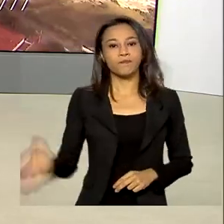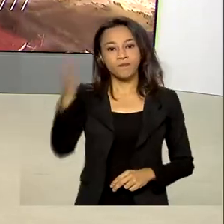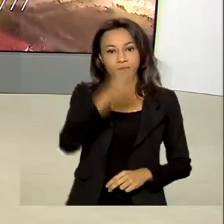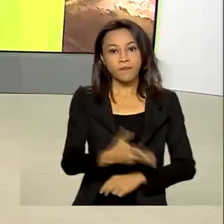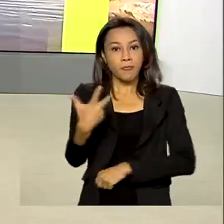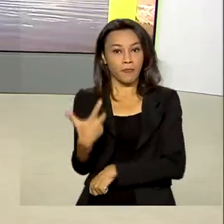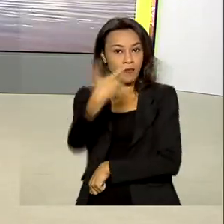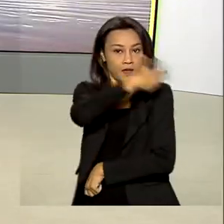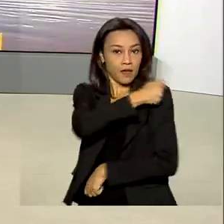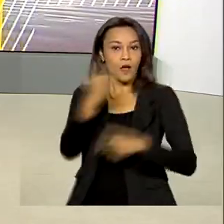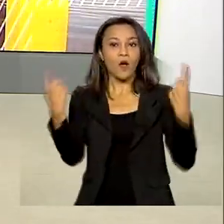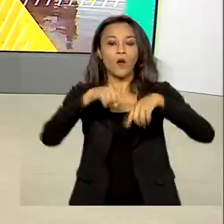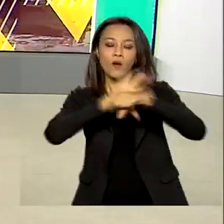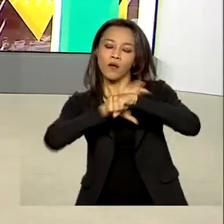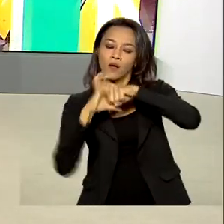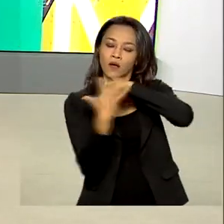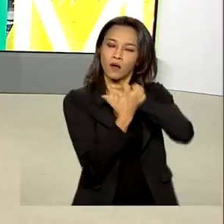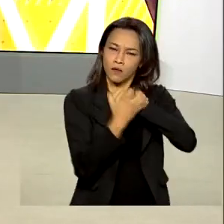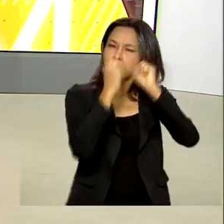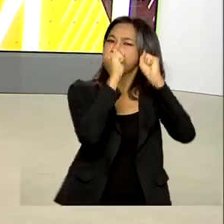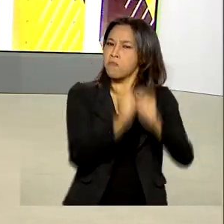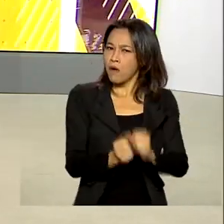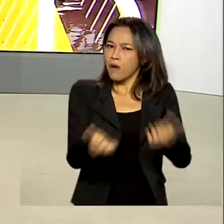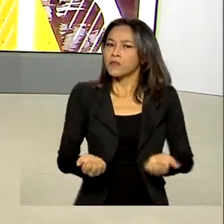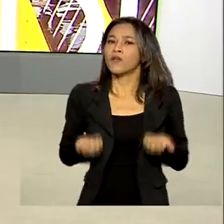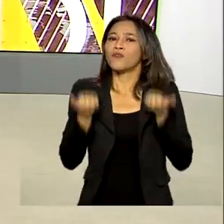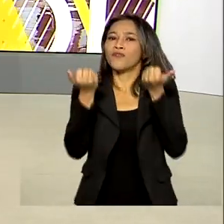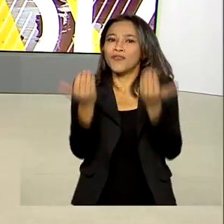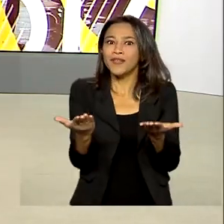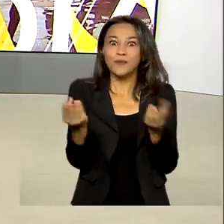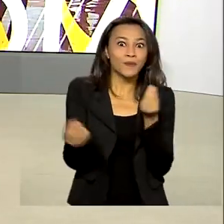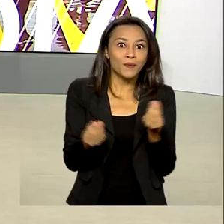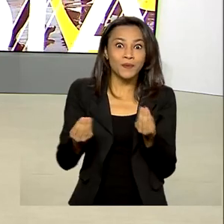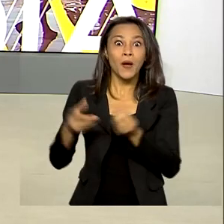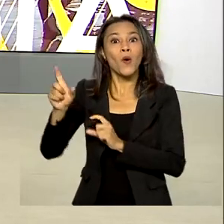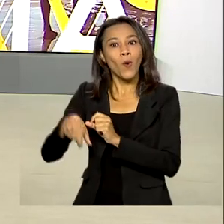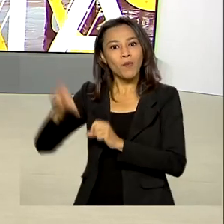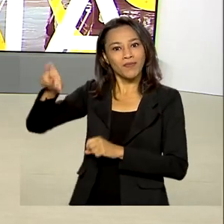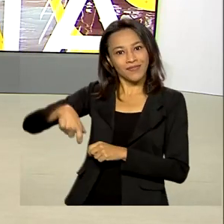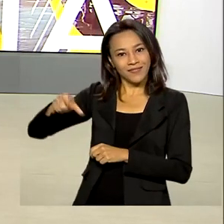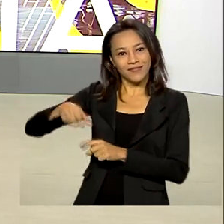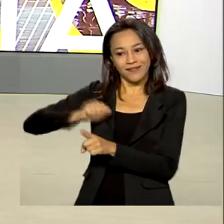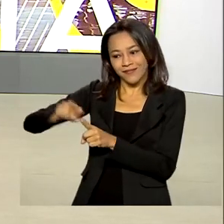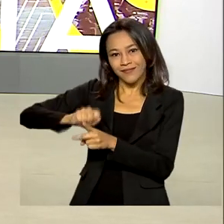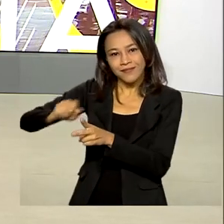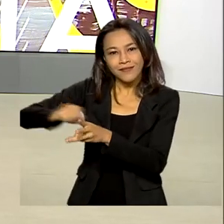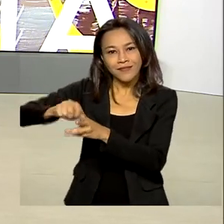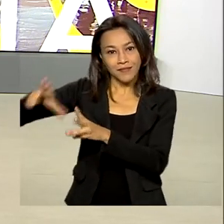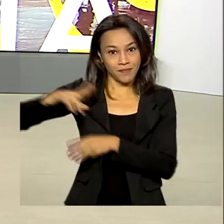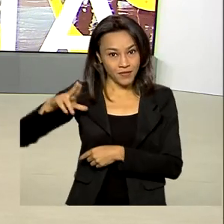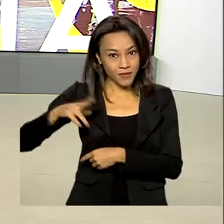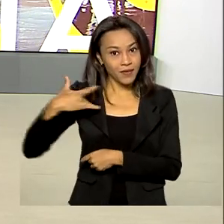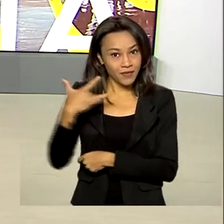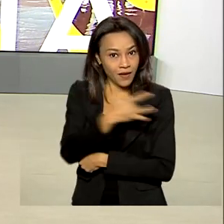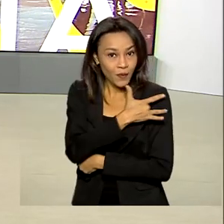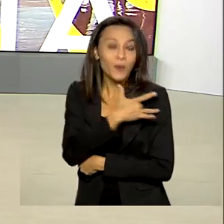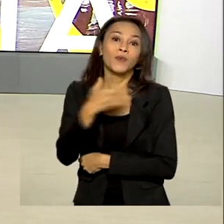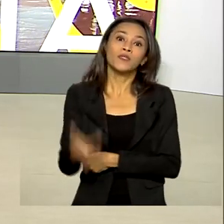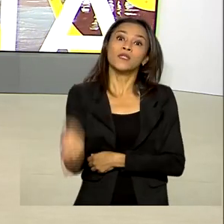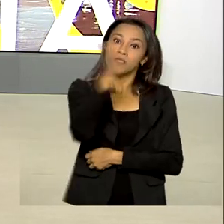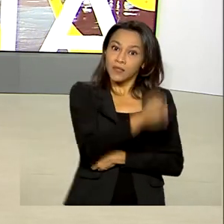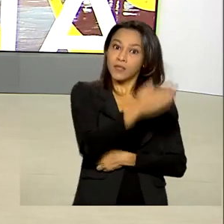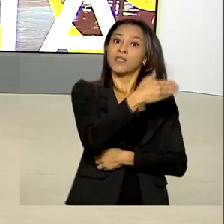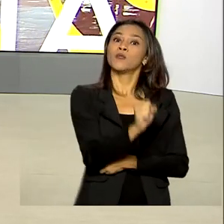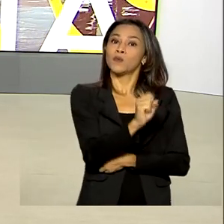imunização contra a Covid também pode passar a ser oferecida pelos planos de saúde particulares, além do Programa Nacional de Imunizações do